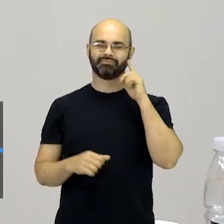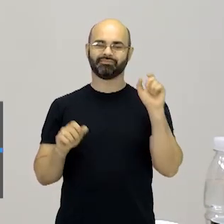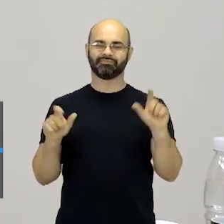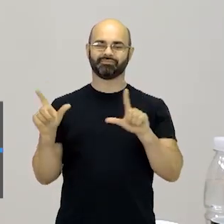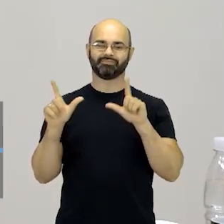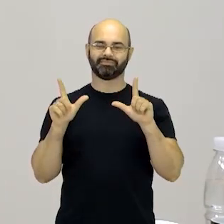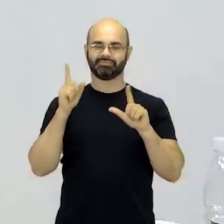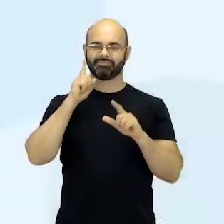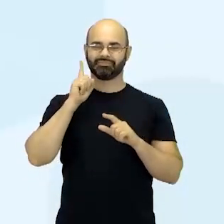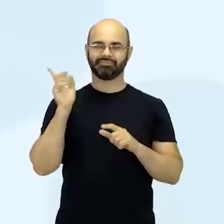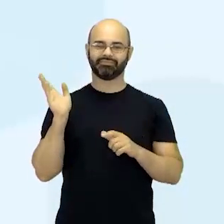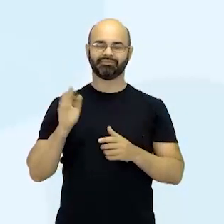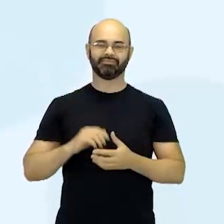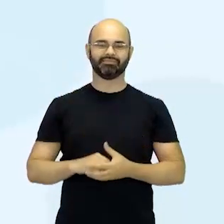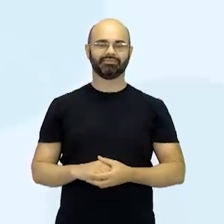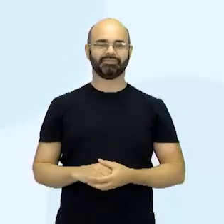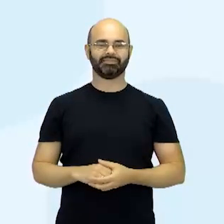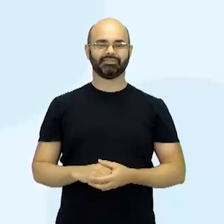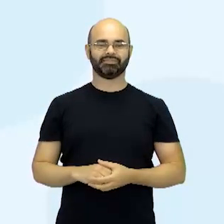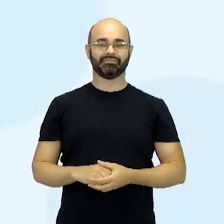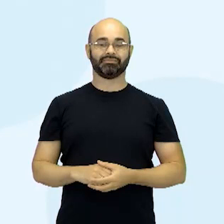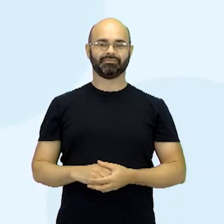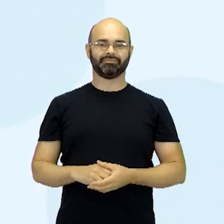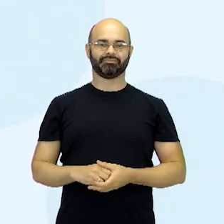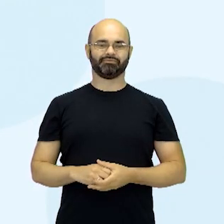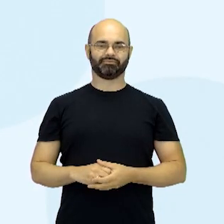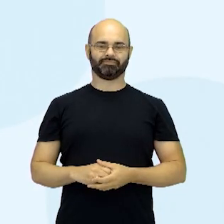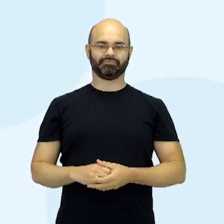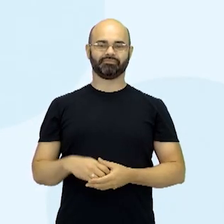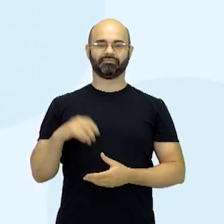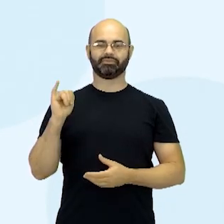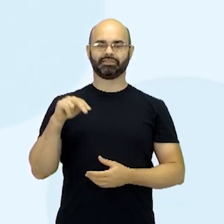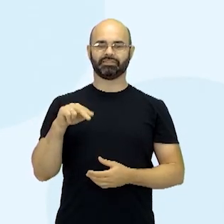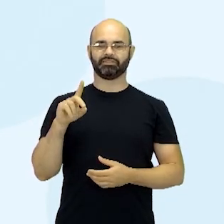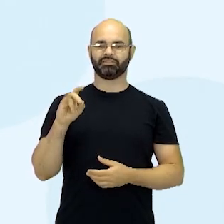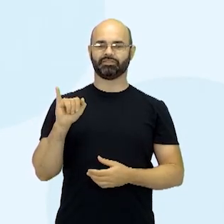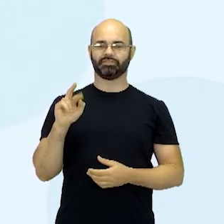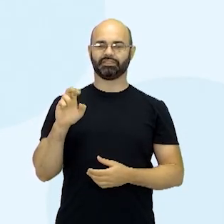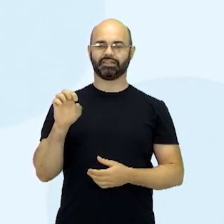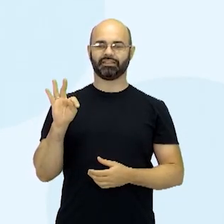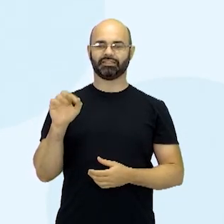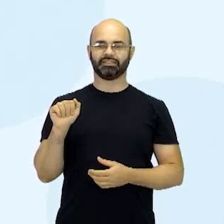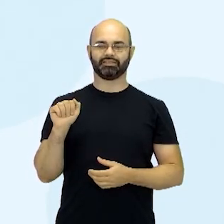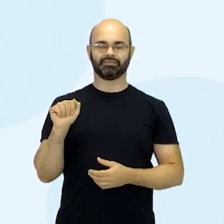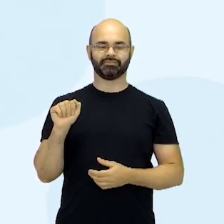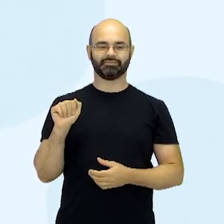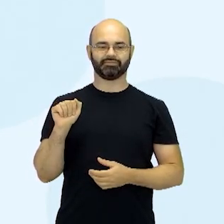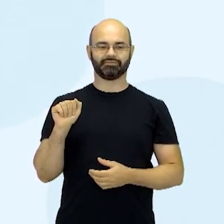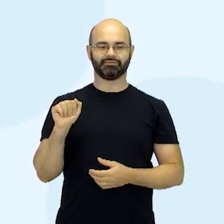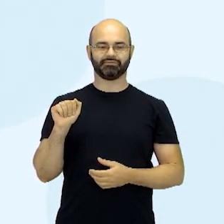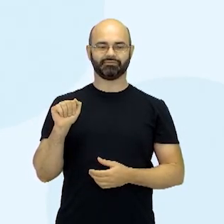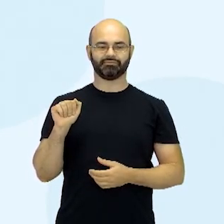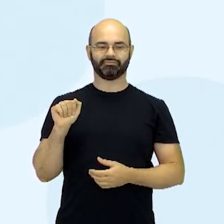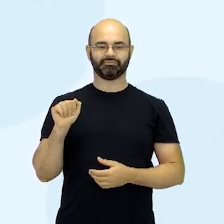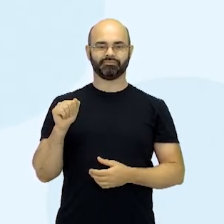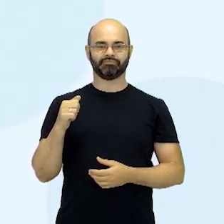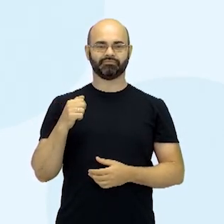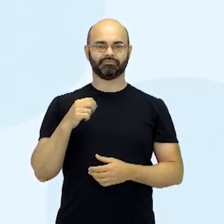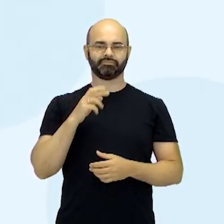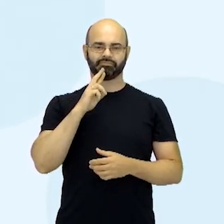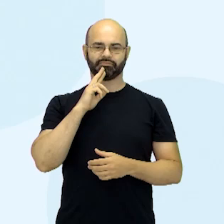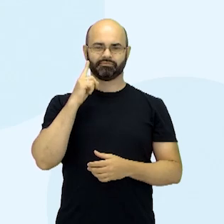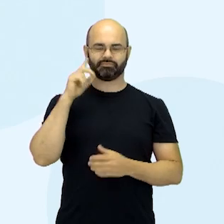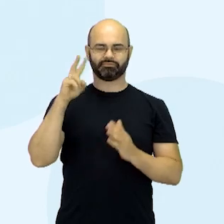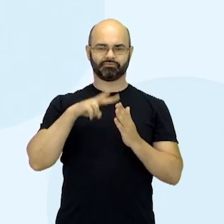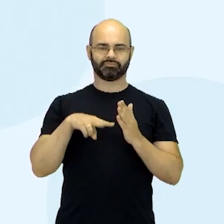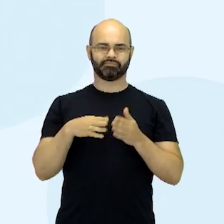tela. Por se tratar de uma citação indireta, que é o caso ali, aí eu coloquei a resposta. Consegue ler aí, por